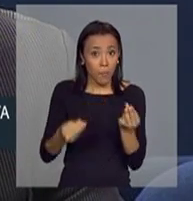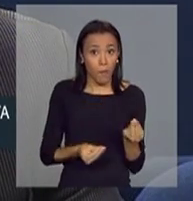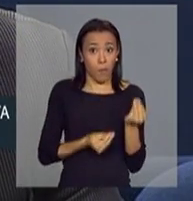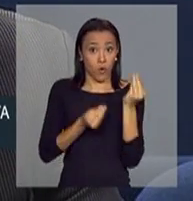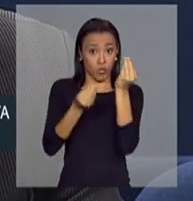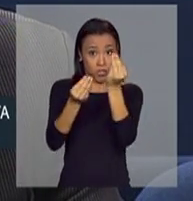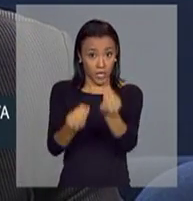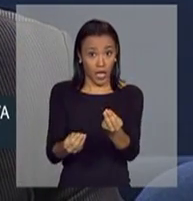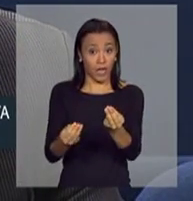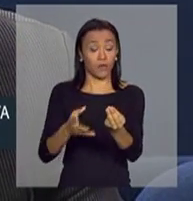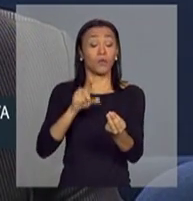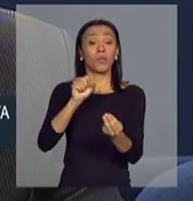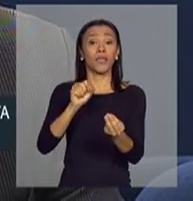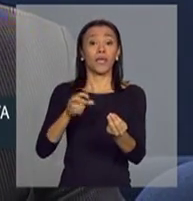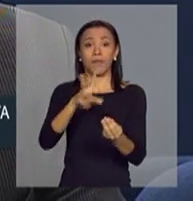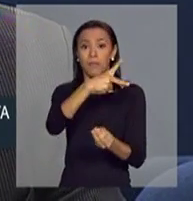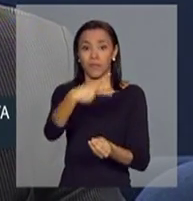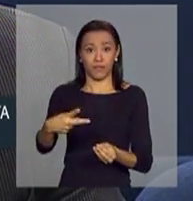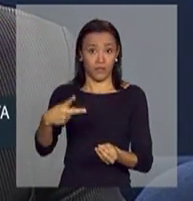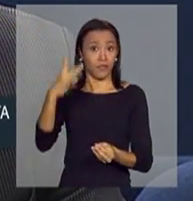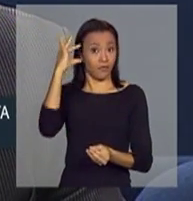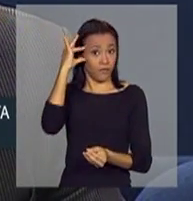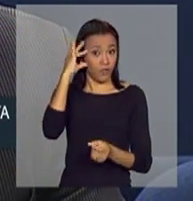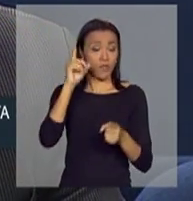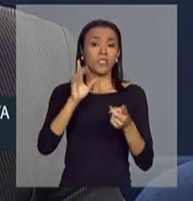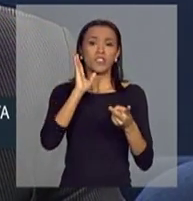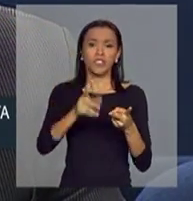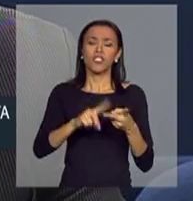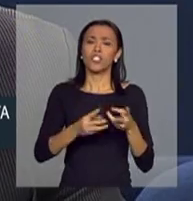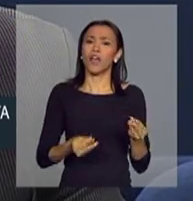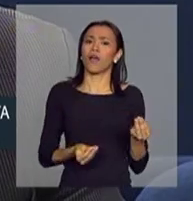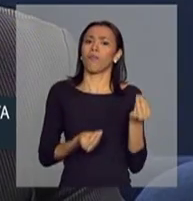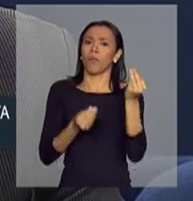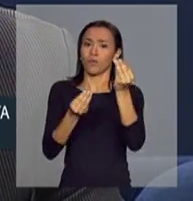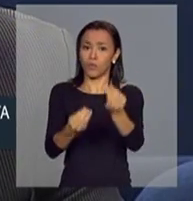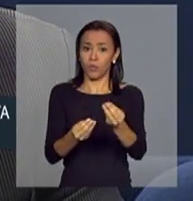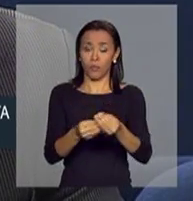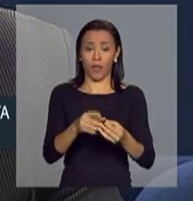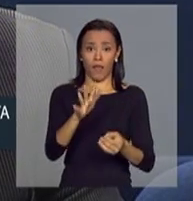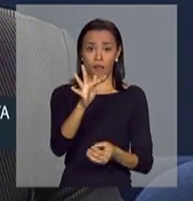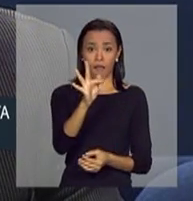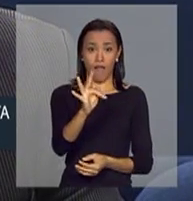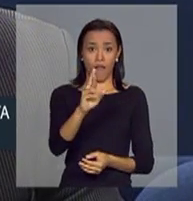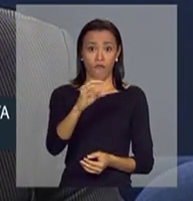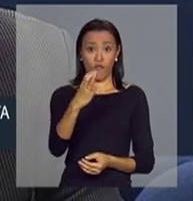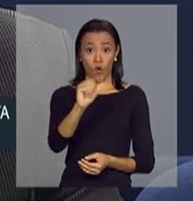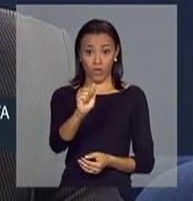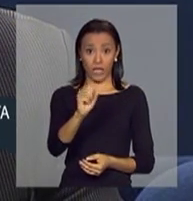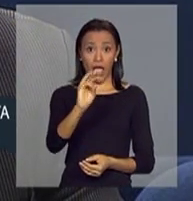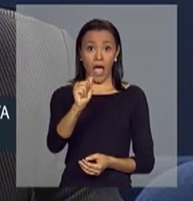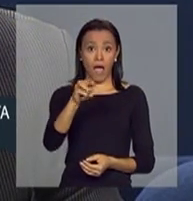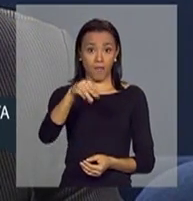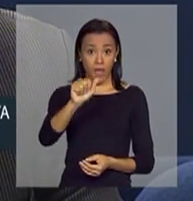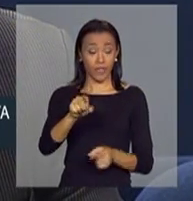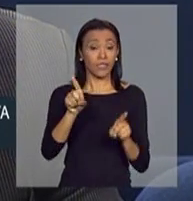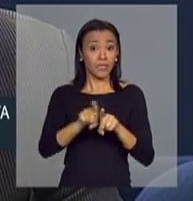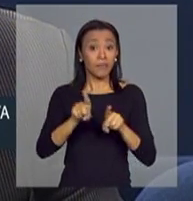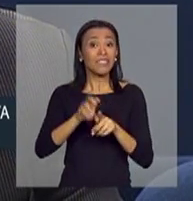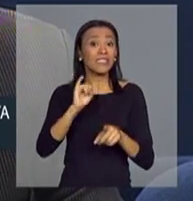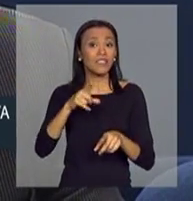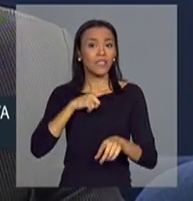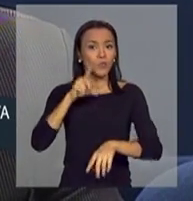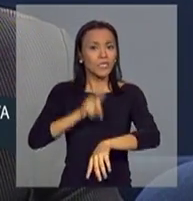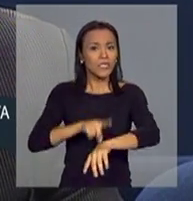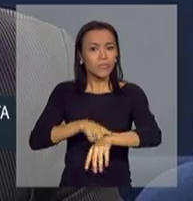em chefe das Forças Armadas, e se a presidente da República tem um prazo para mandar, para ordenar que os